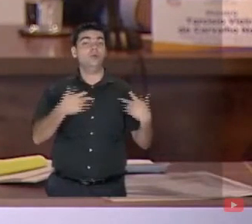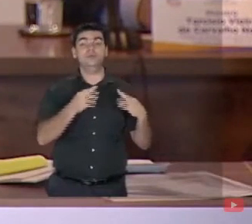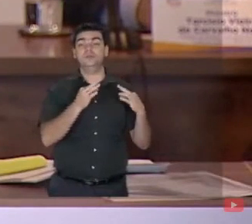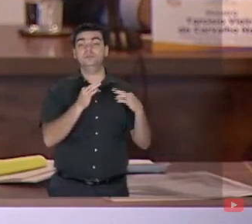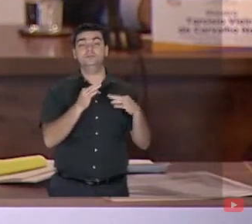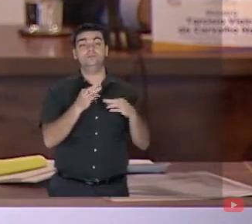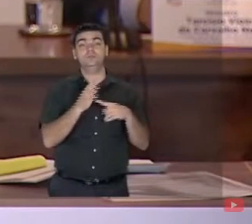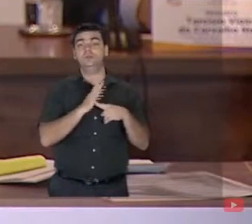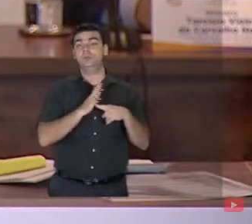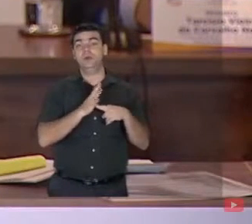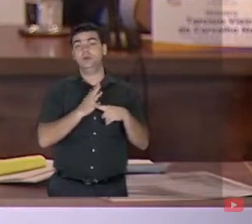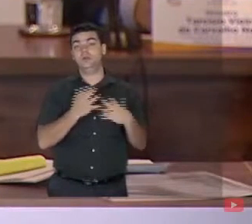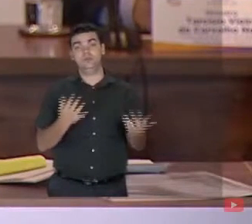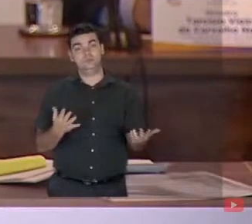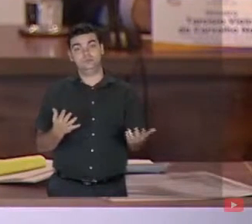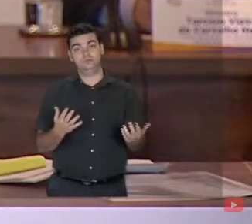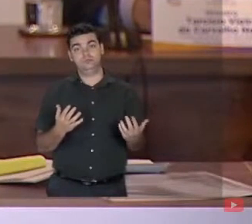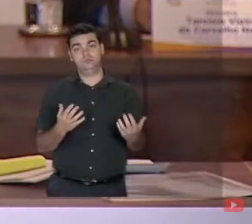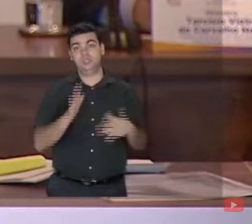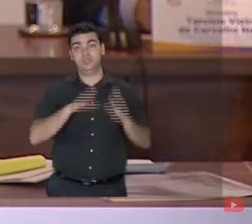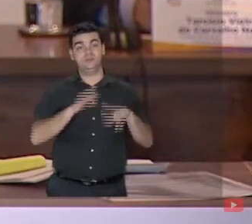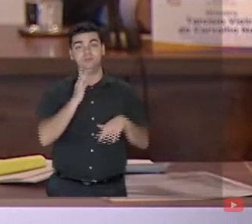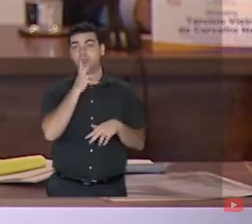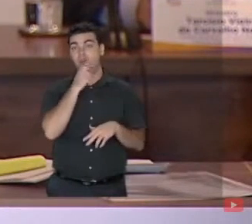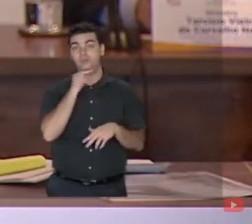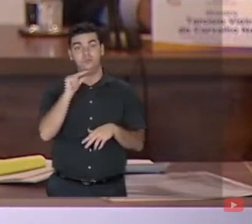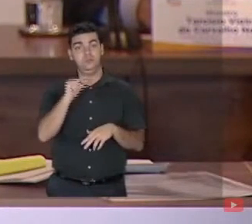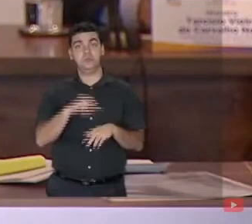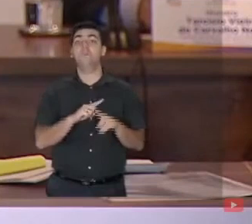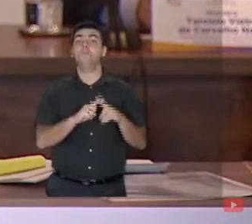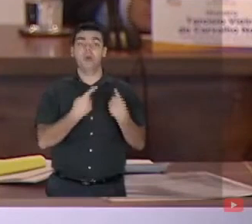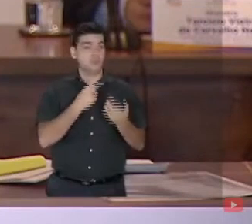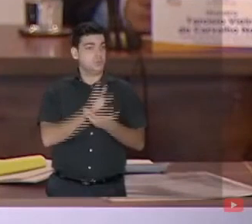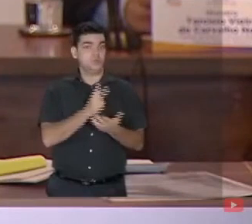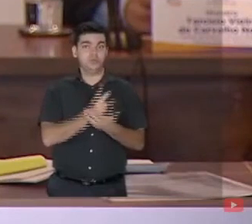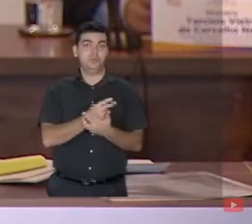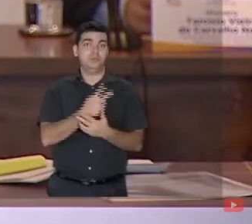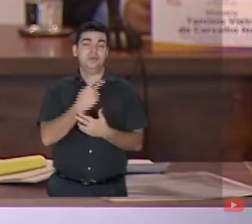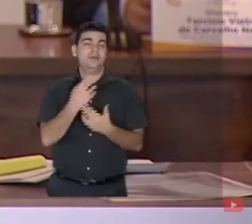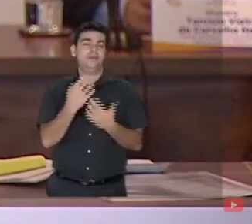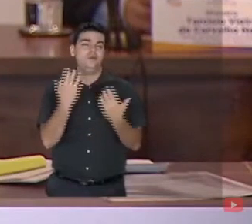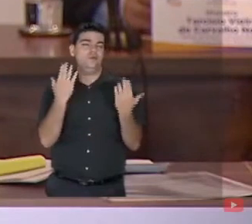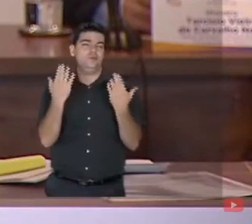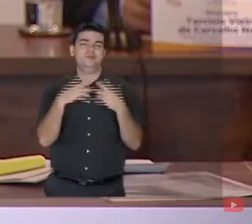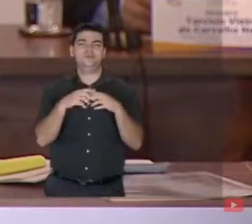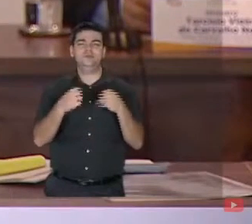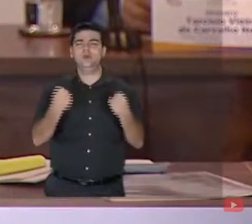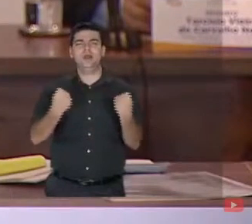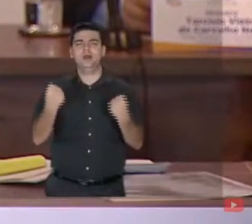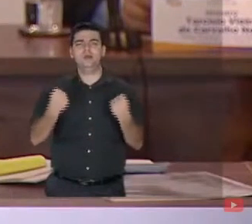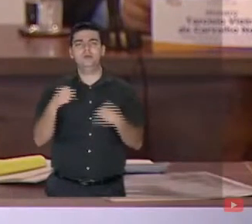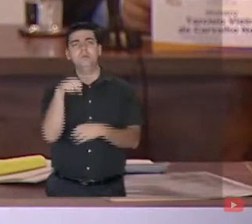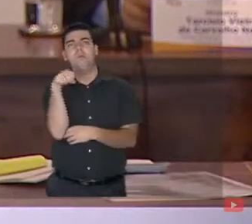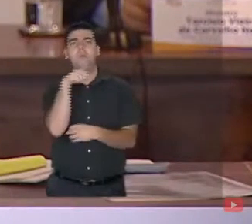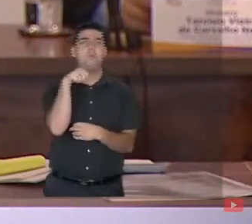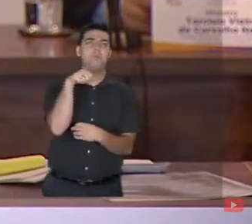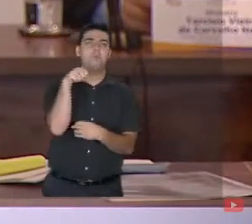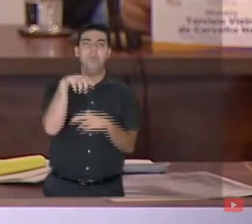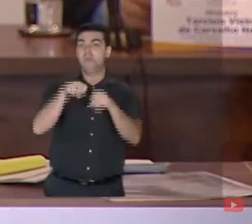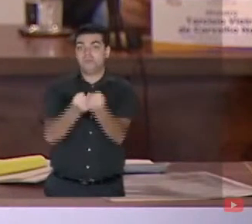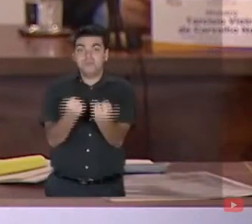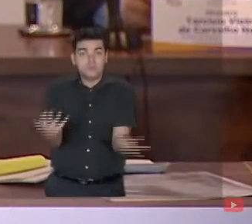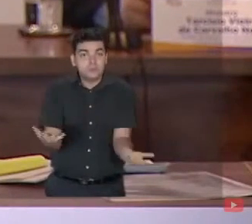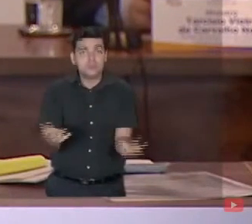que podem acontecer a qualquer tempo, em qualquer lugar, desde um carro quebrar até um